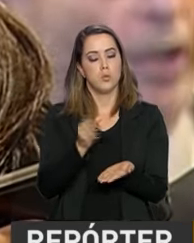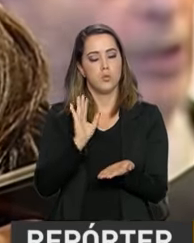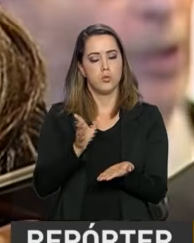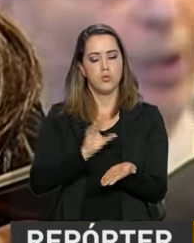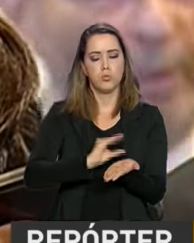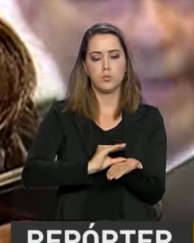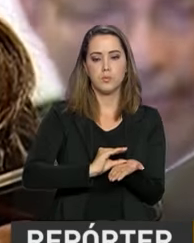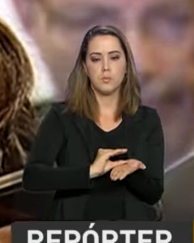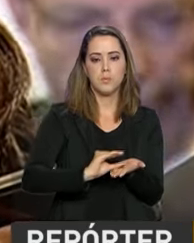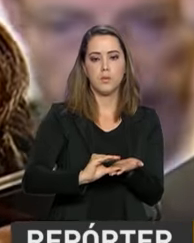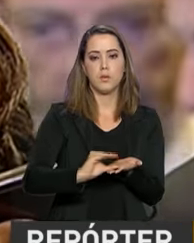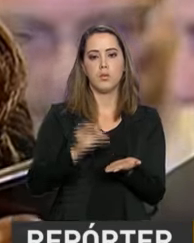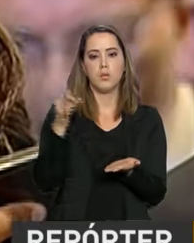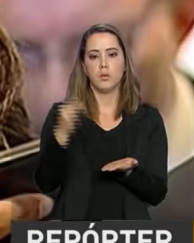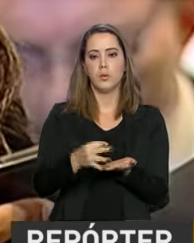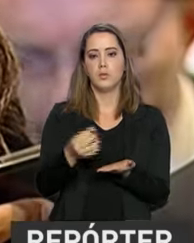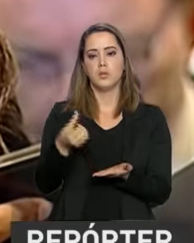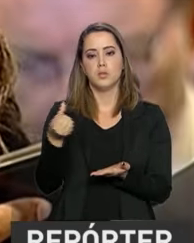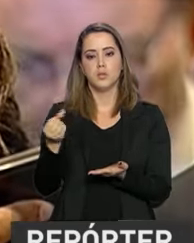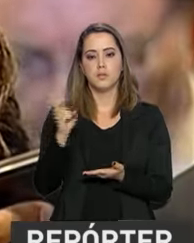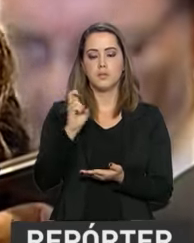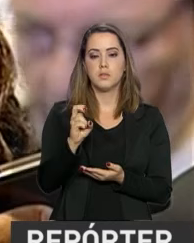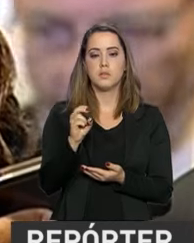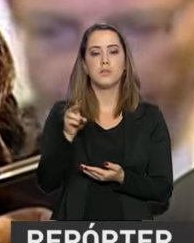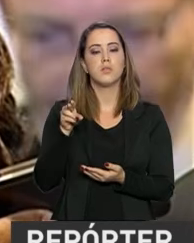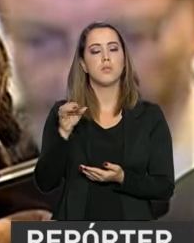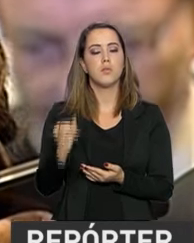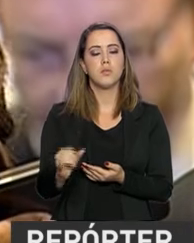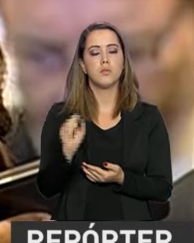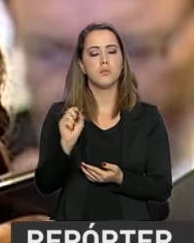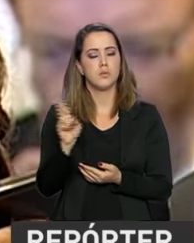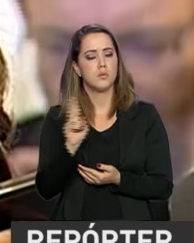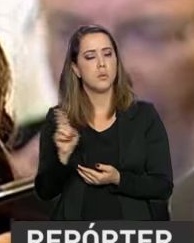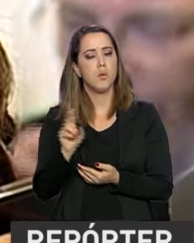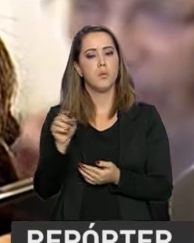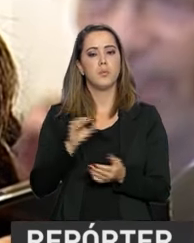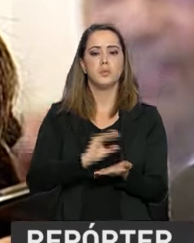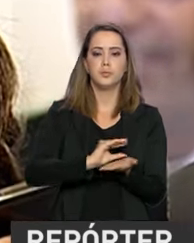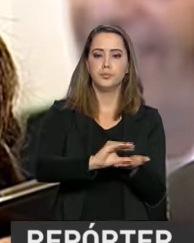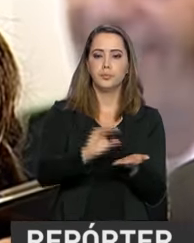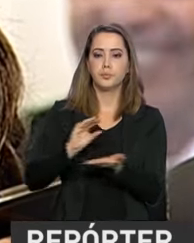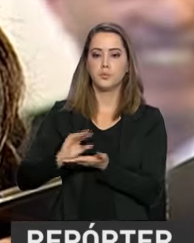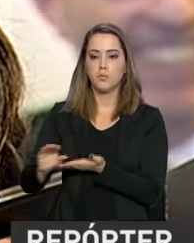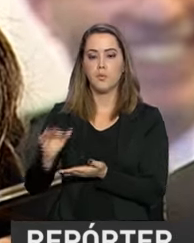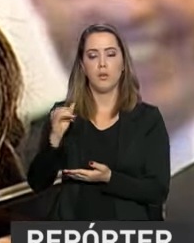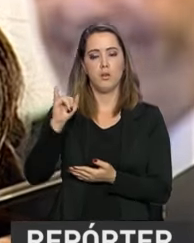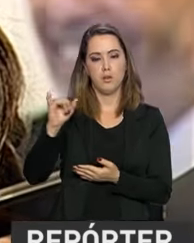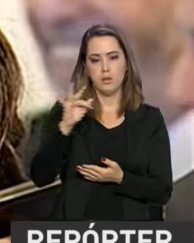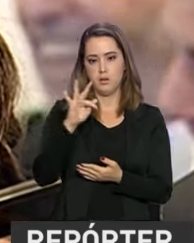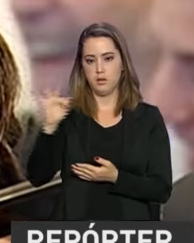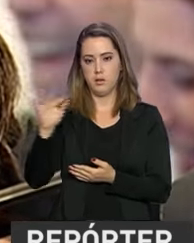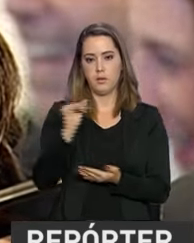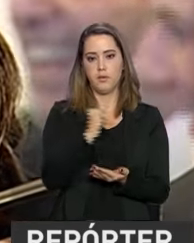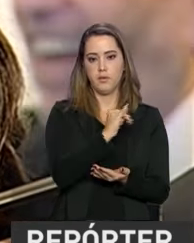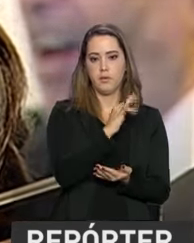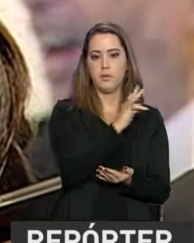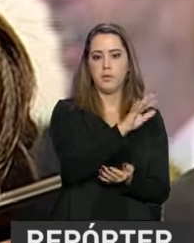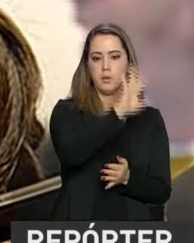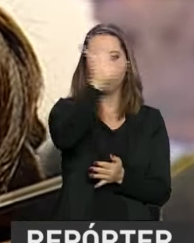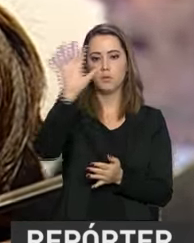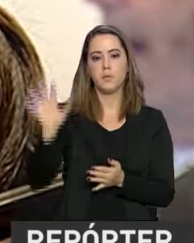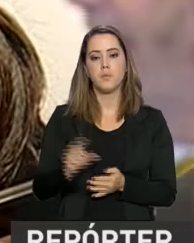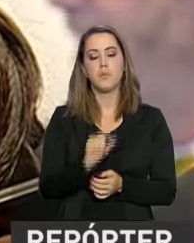os distribuídos entre os nossos institutos federais de pesquisa para que eles possam